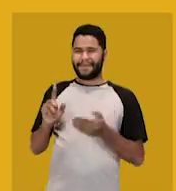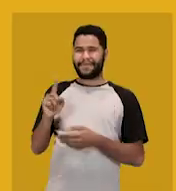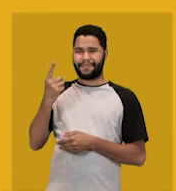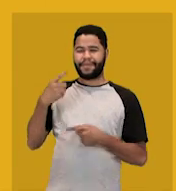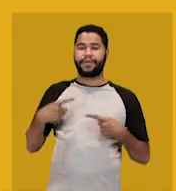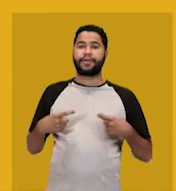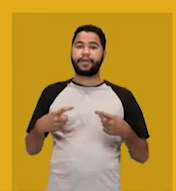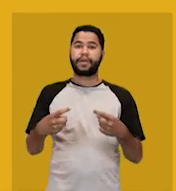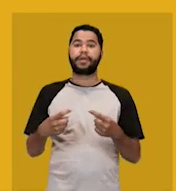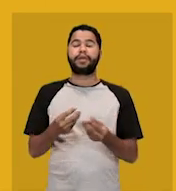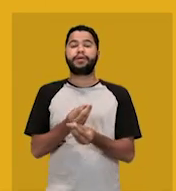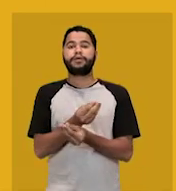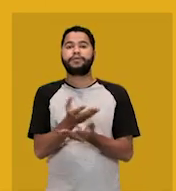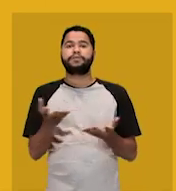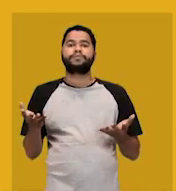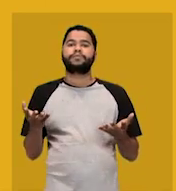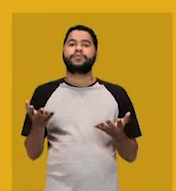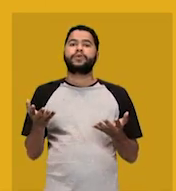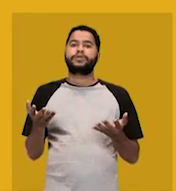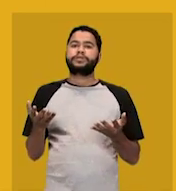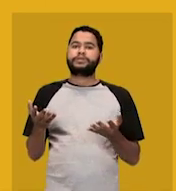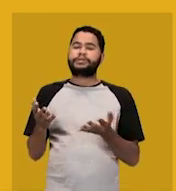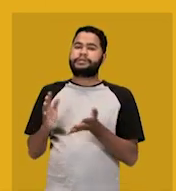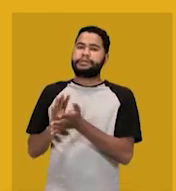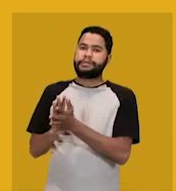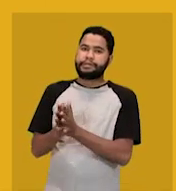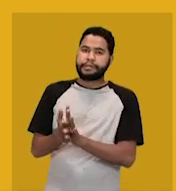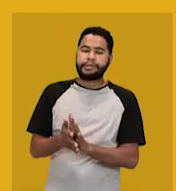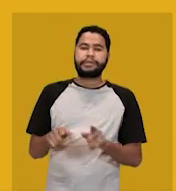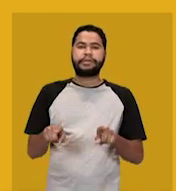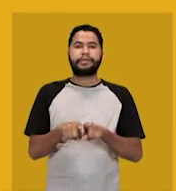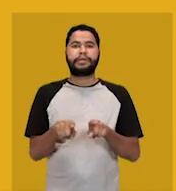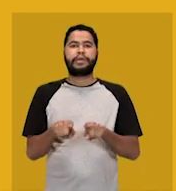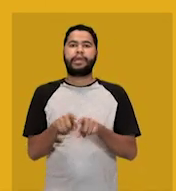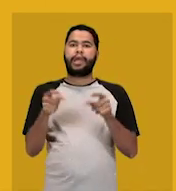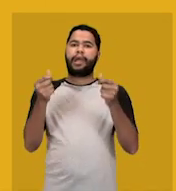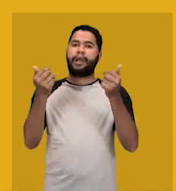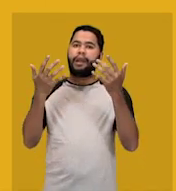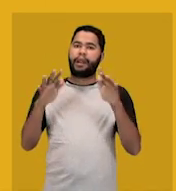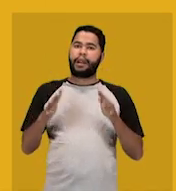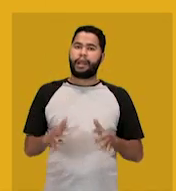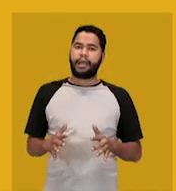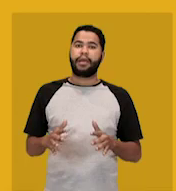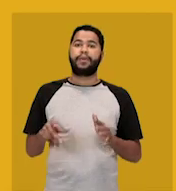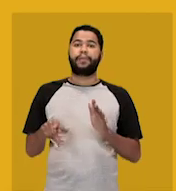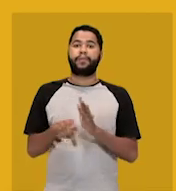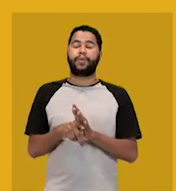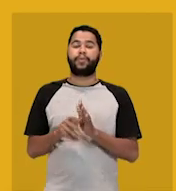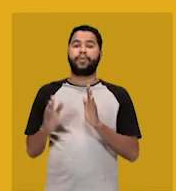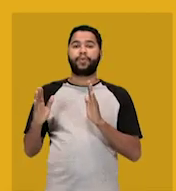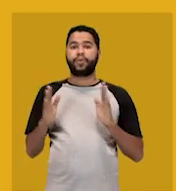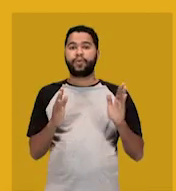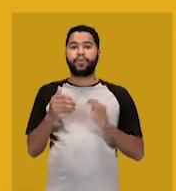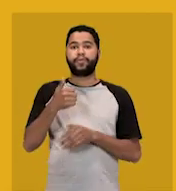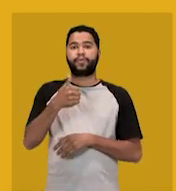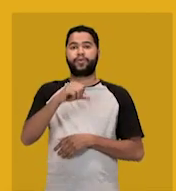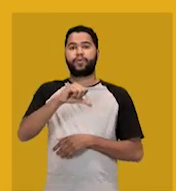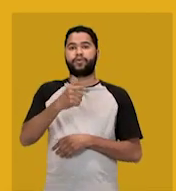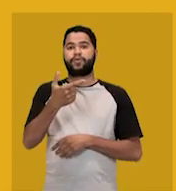Mundial gerou humilhação e uma grave crise econômica durante a década de 20, que contribuíram